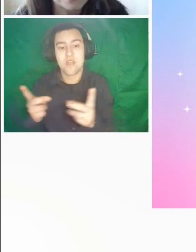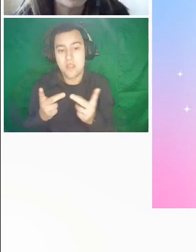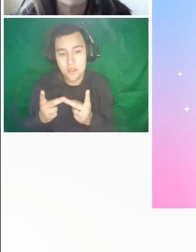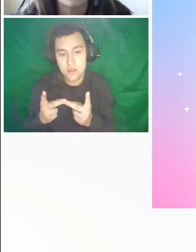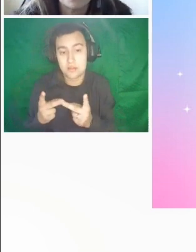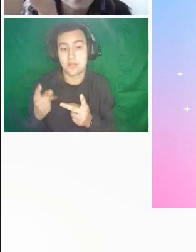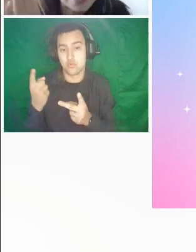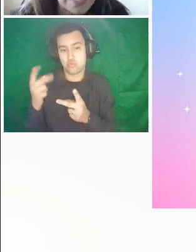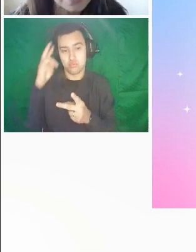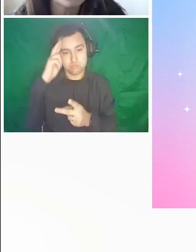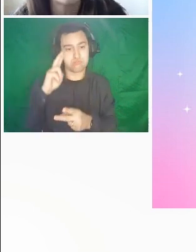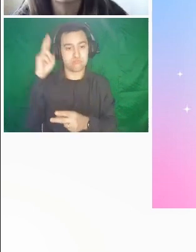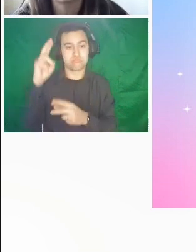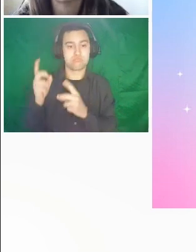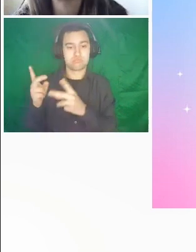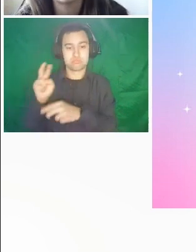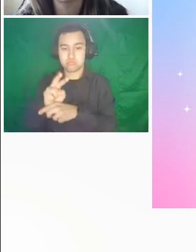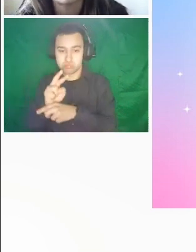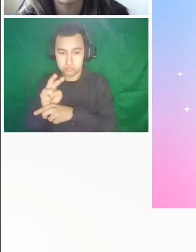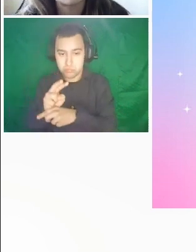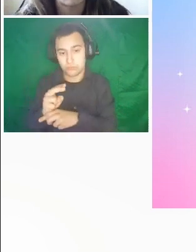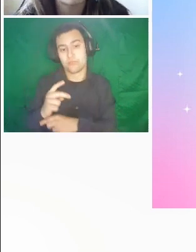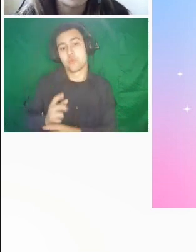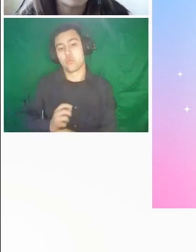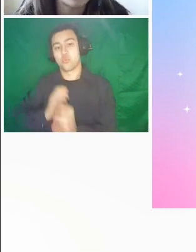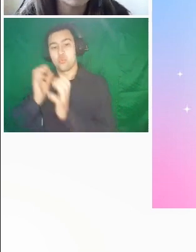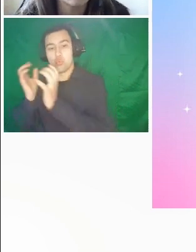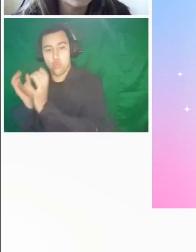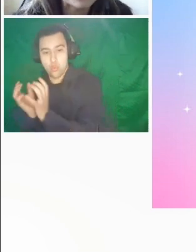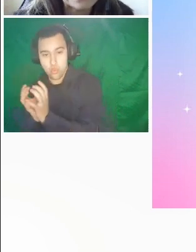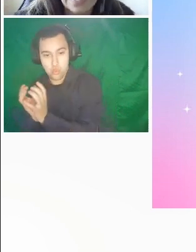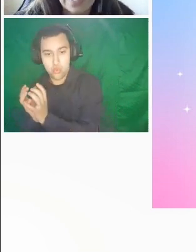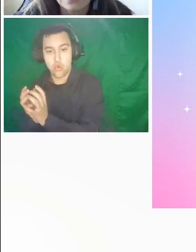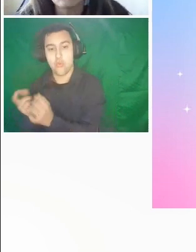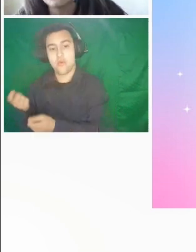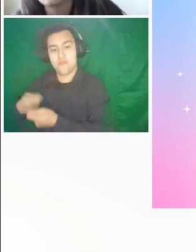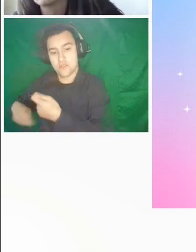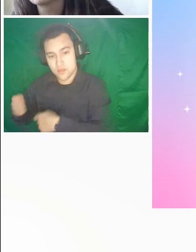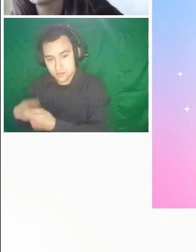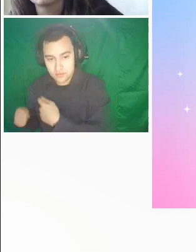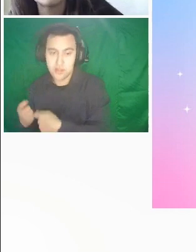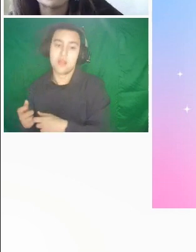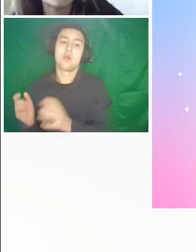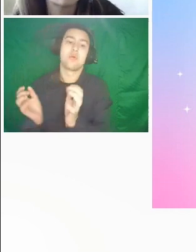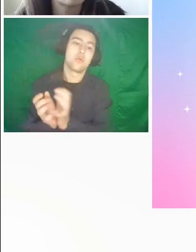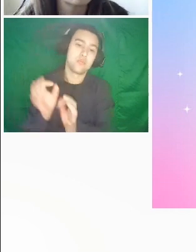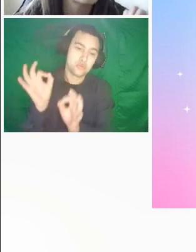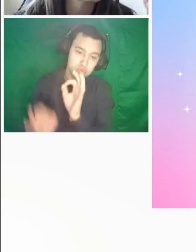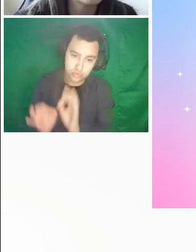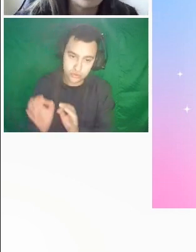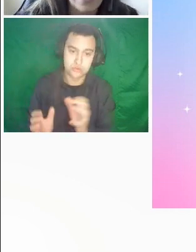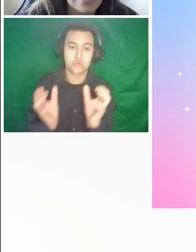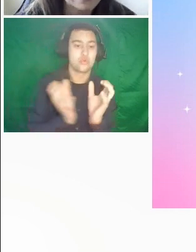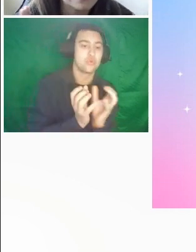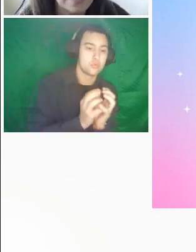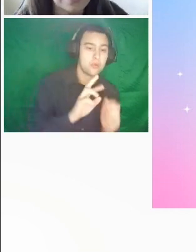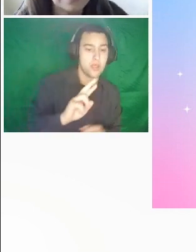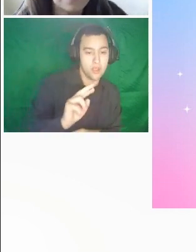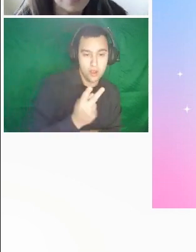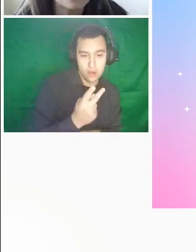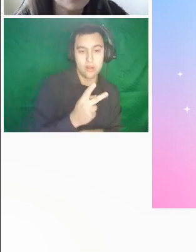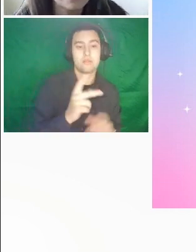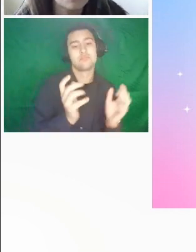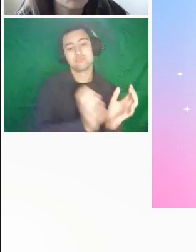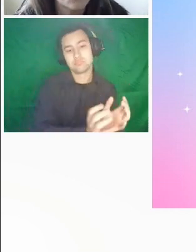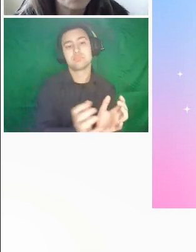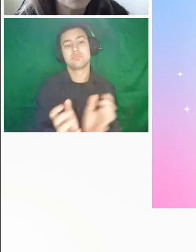mesma organização da mesma liderança aí eu tenho lá as pessoas que trabalham com financeiro com o jurídico com RH e etc e